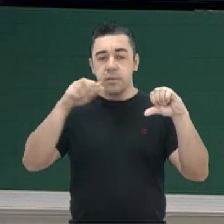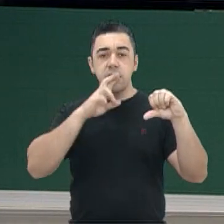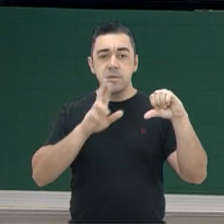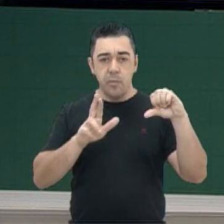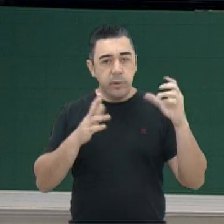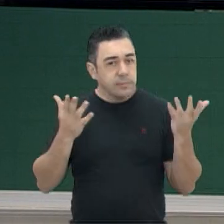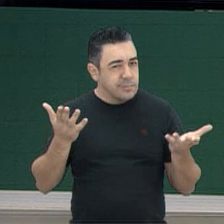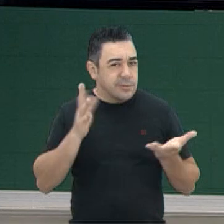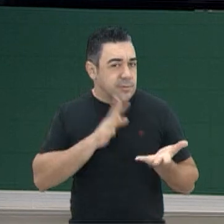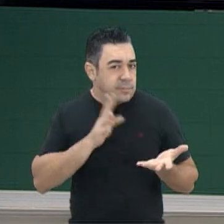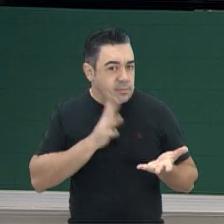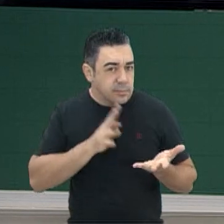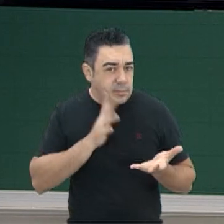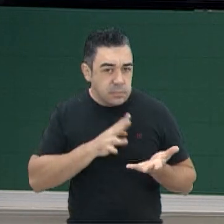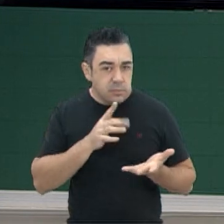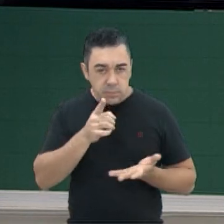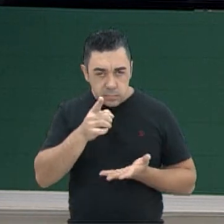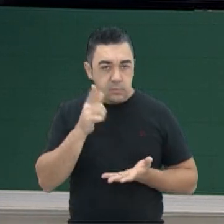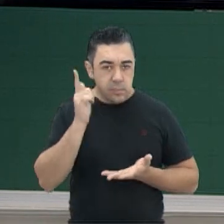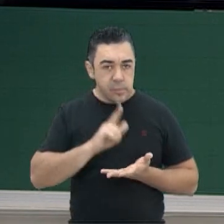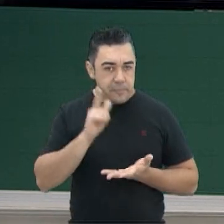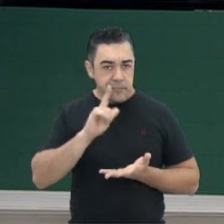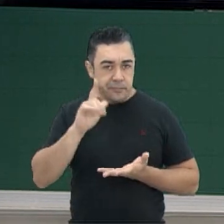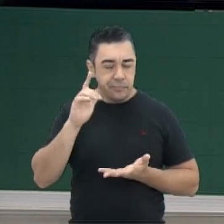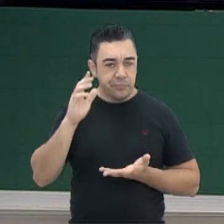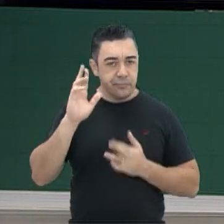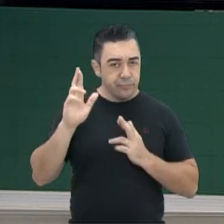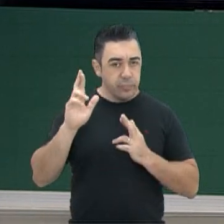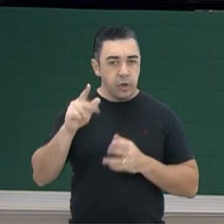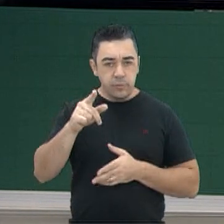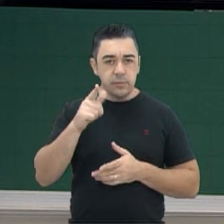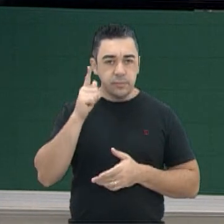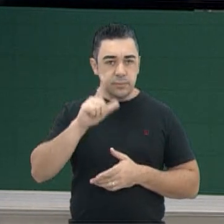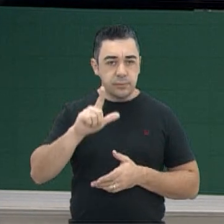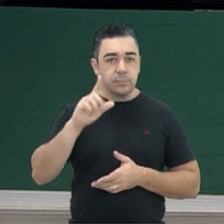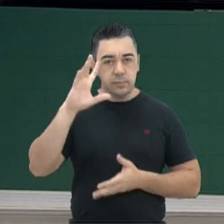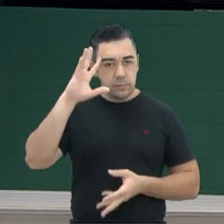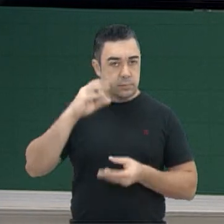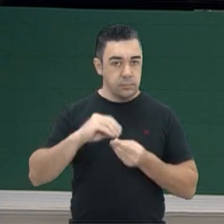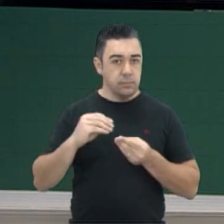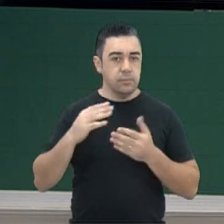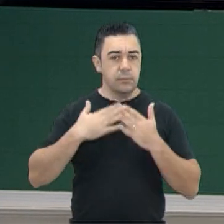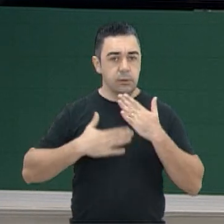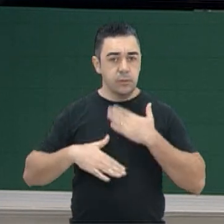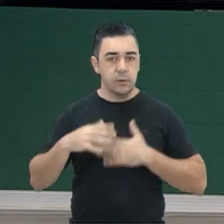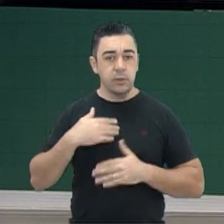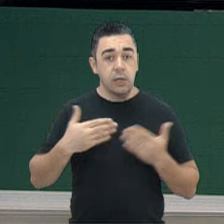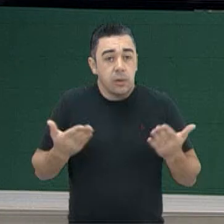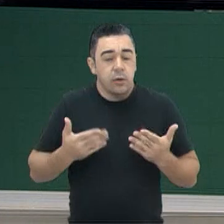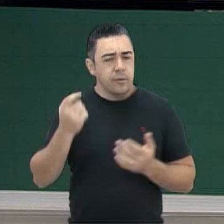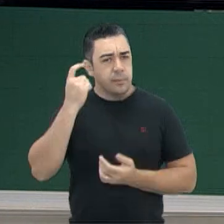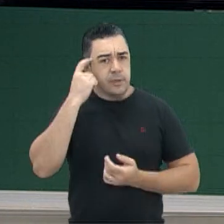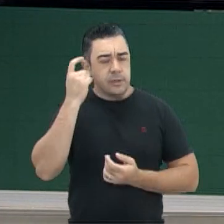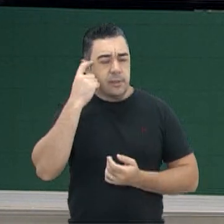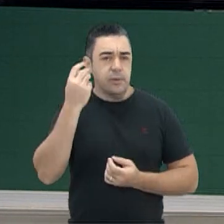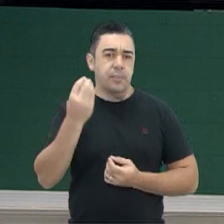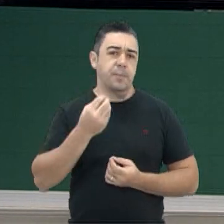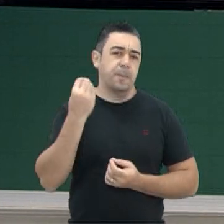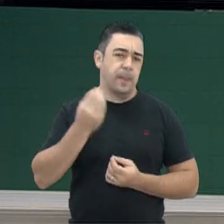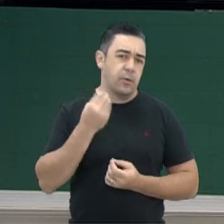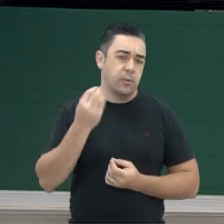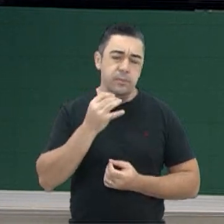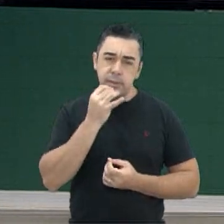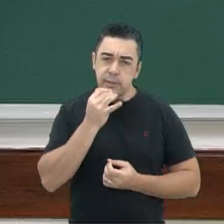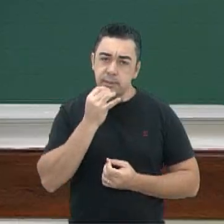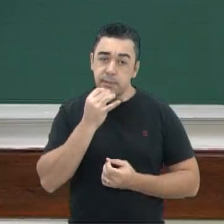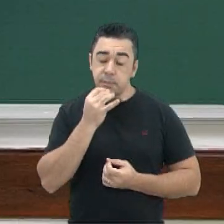certo? Legal? Espero que vocês tenham gostado, espero que tenham entendido tranquilamente. Agora a gente vai pensar assim, como que eu